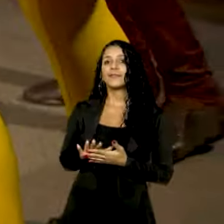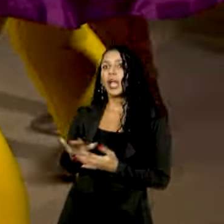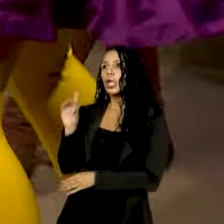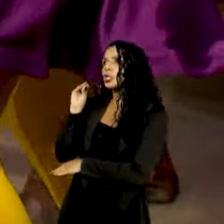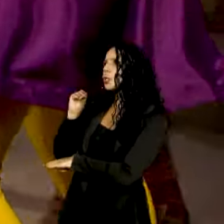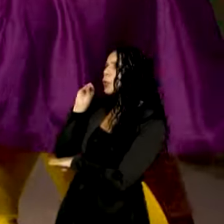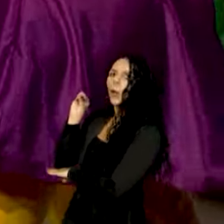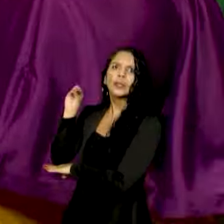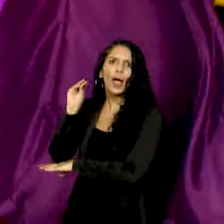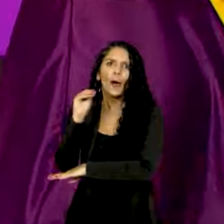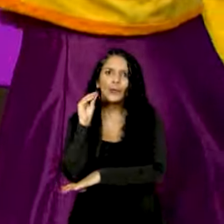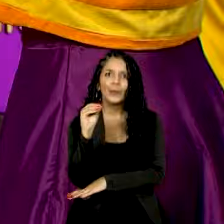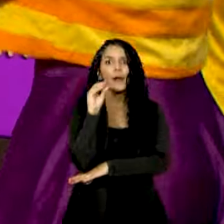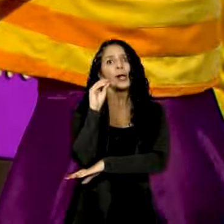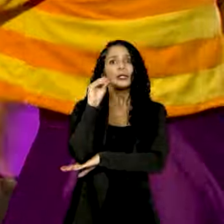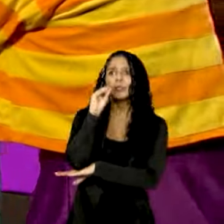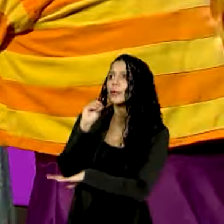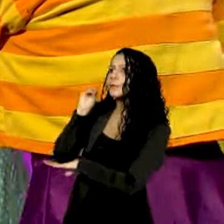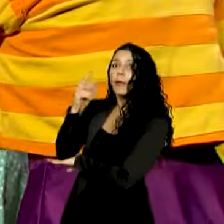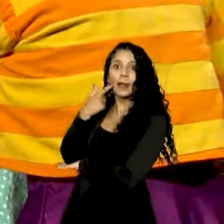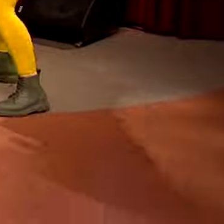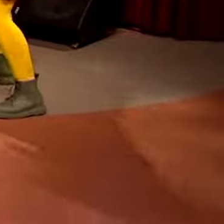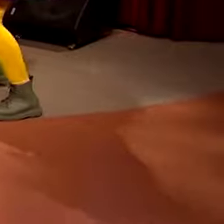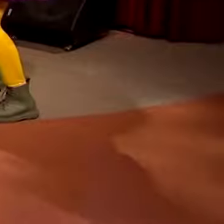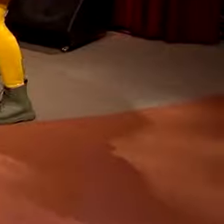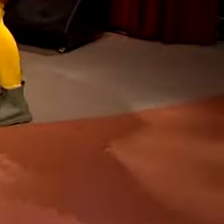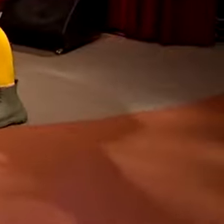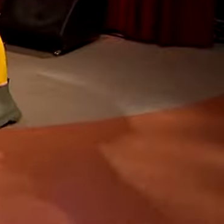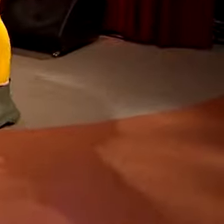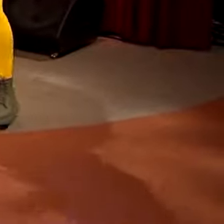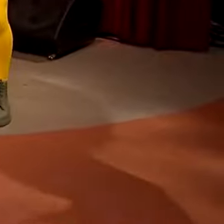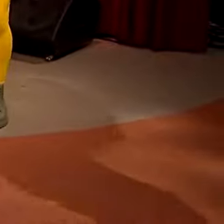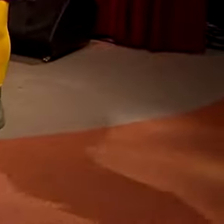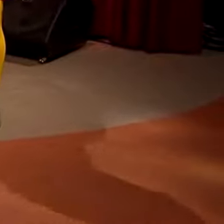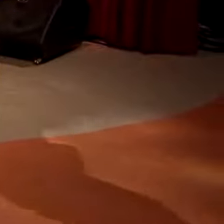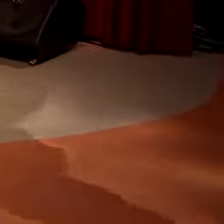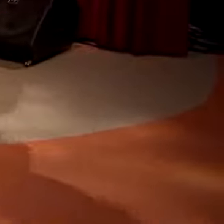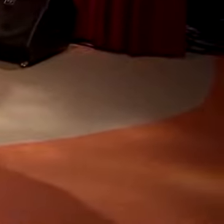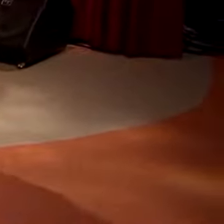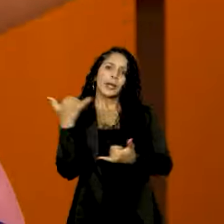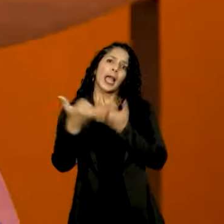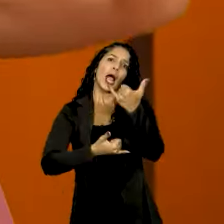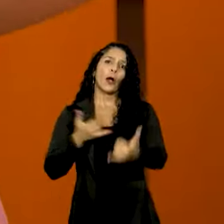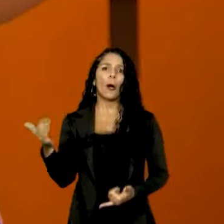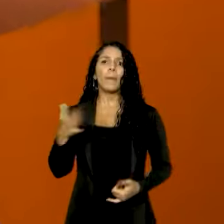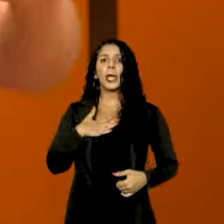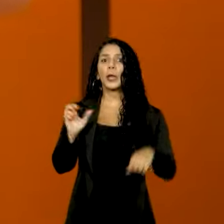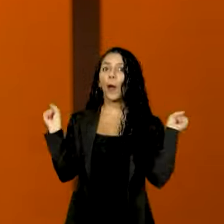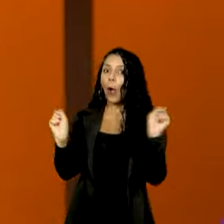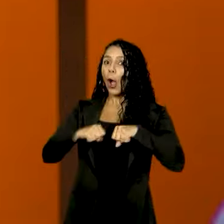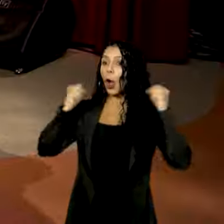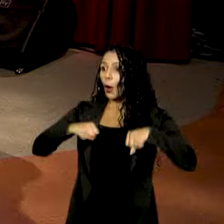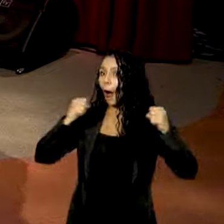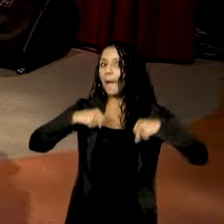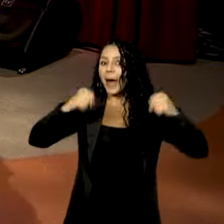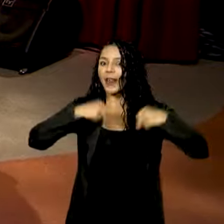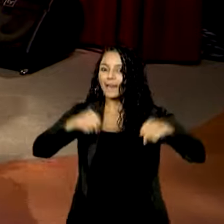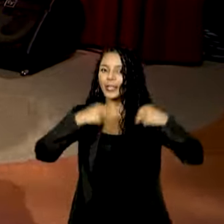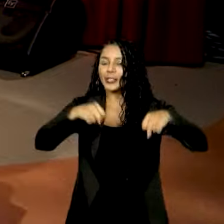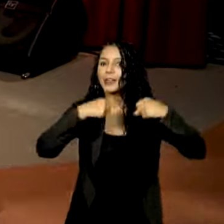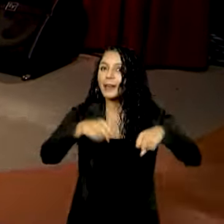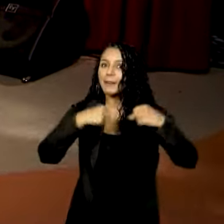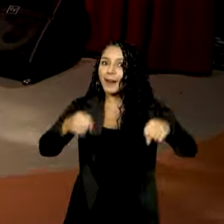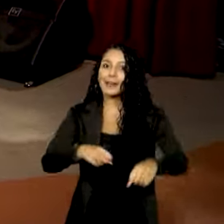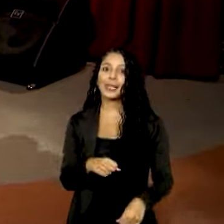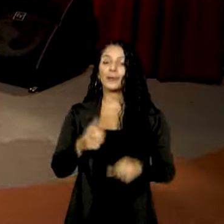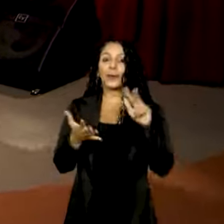Dino, dino, dino, dinossauro, quero ver se você é bem rápido. Se você quiser brincar comigo, corra para